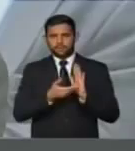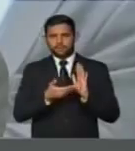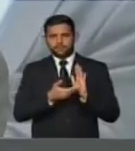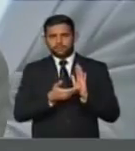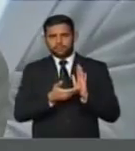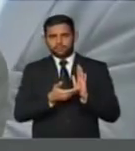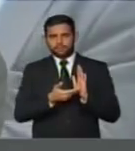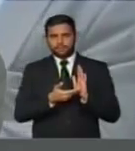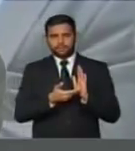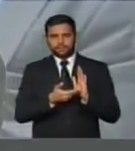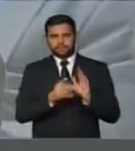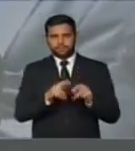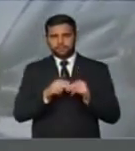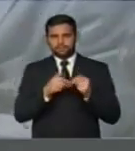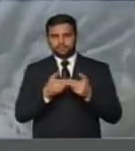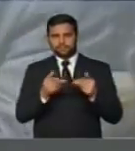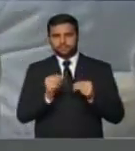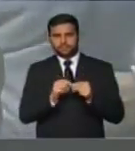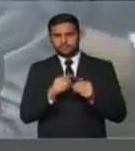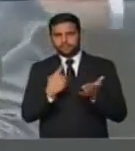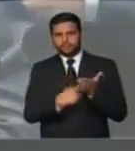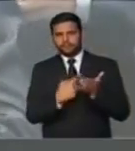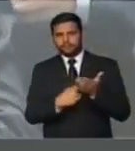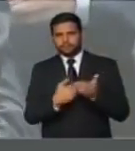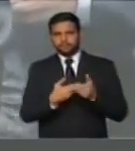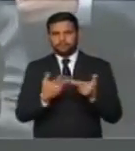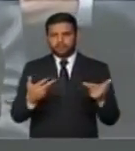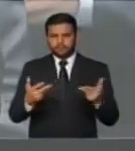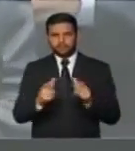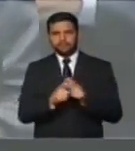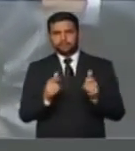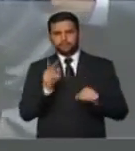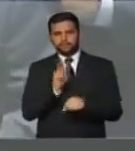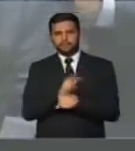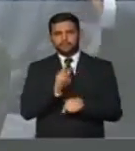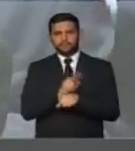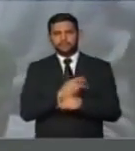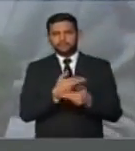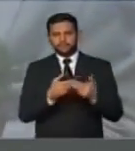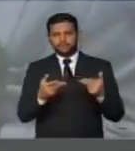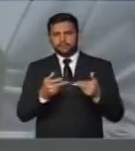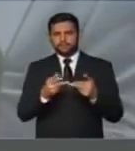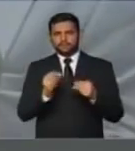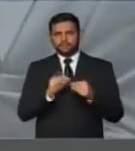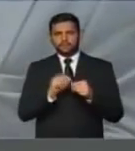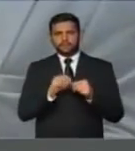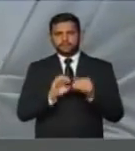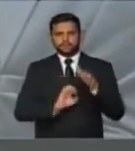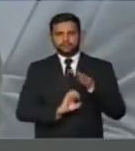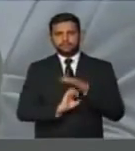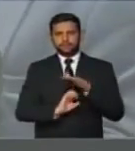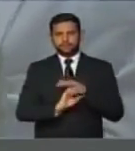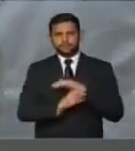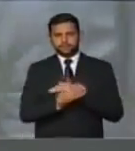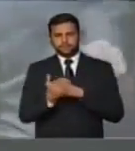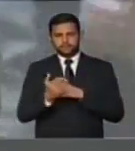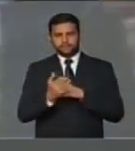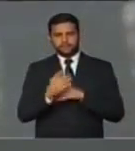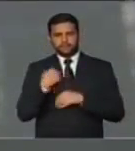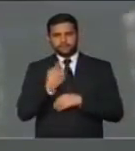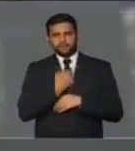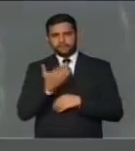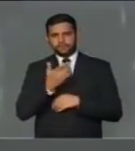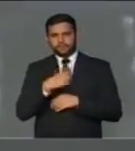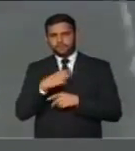Câmara. Pelo menos há um compromisso maior na fiscalização das empresas. A gente